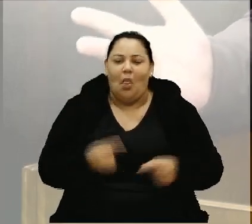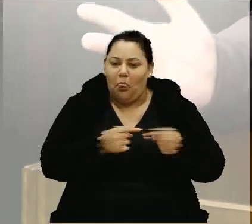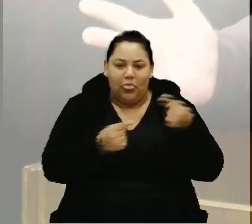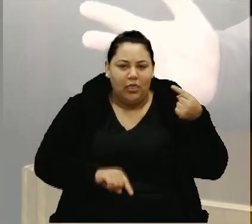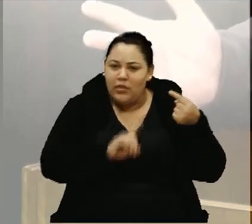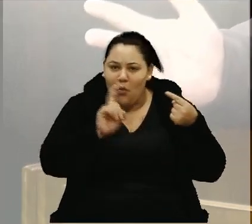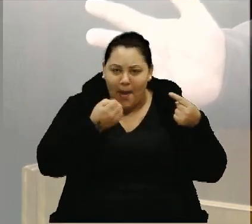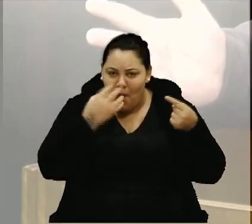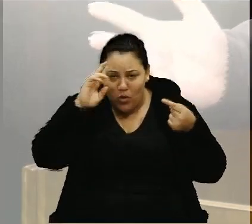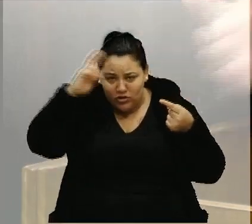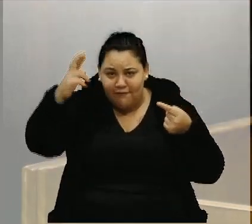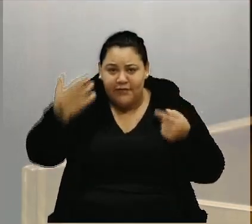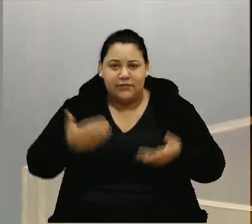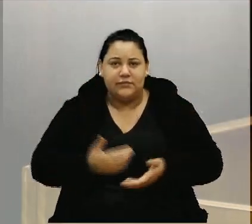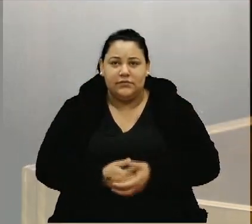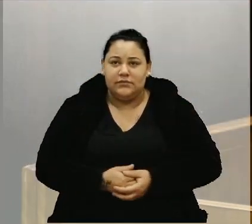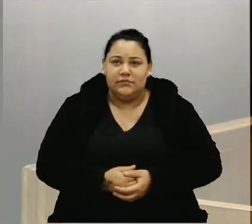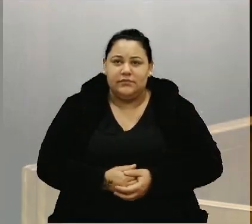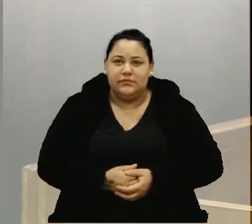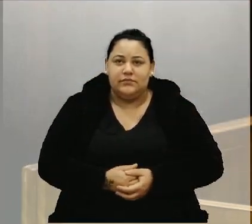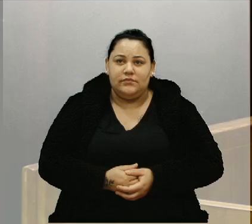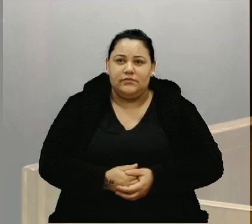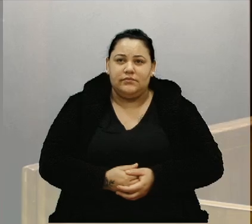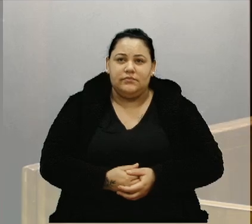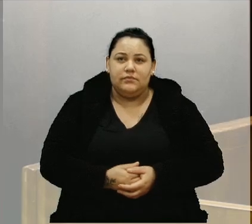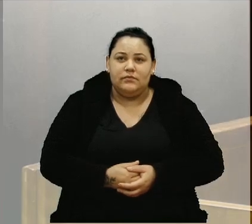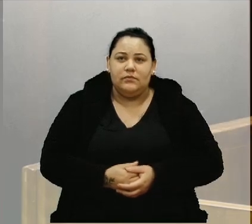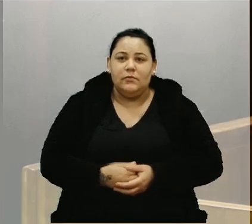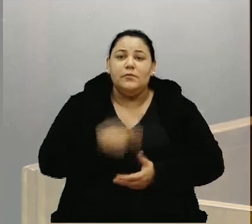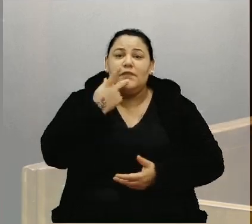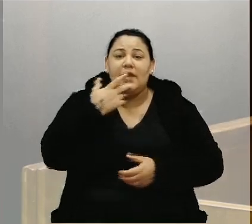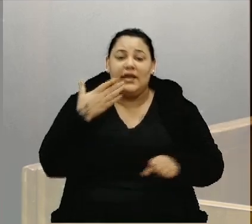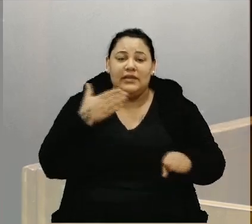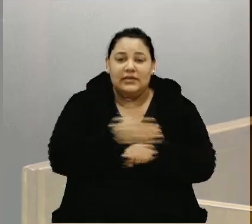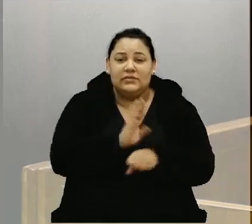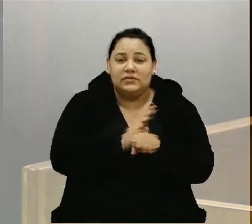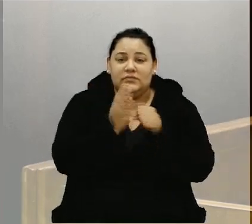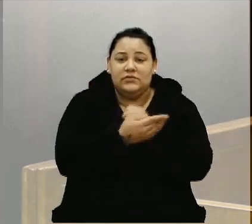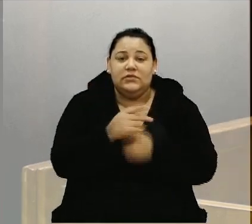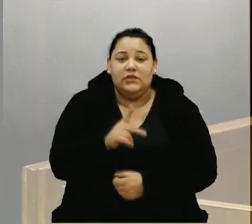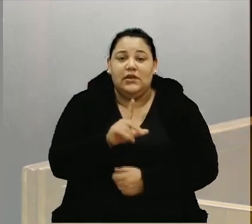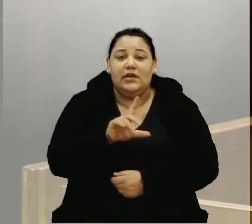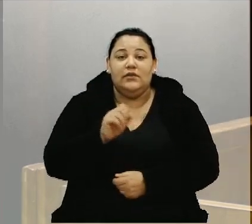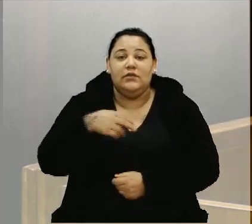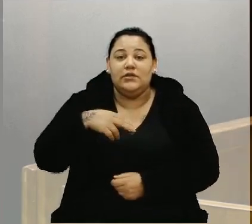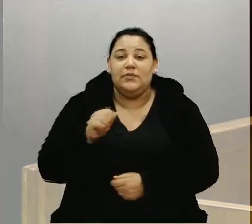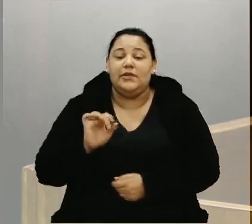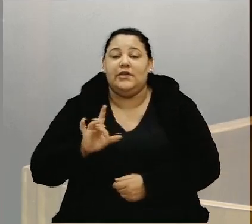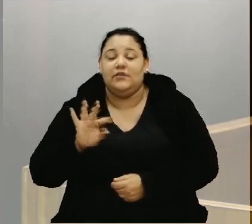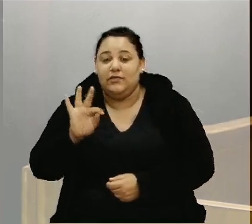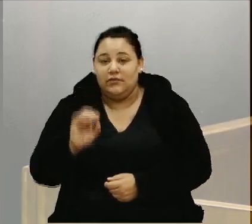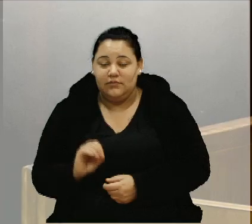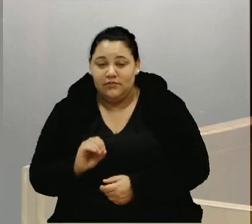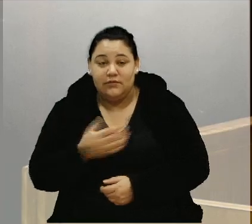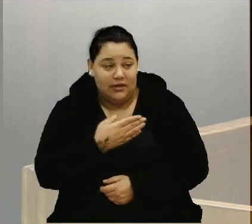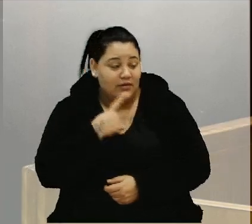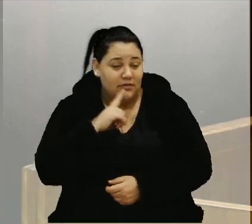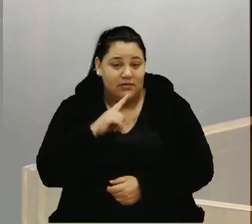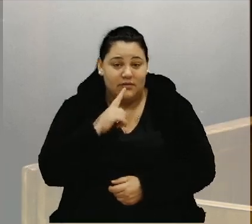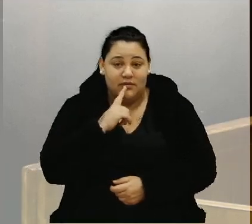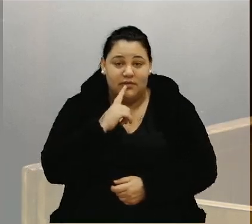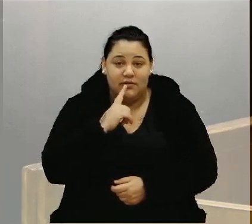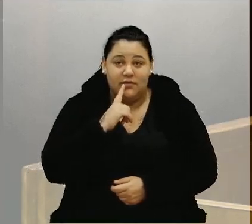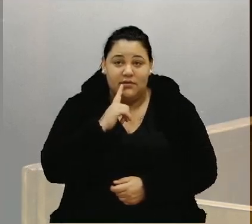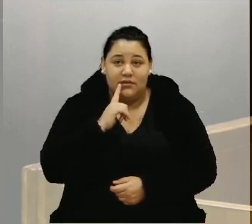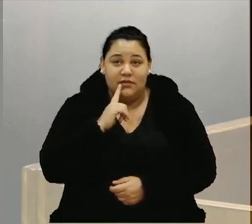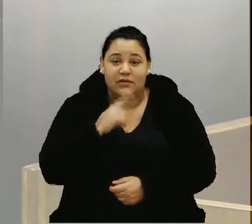boa gestora. Bom, vamos falar da entrada do Planalto, vereadora Gladys. Nós estamos com 2